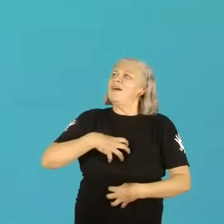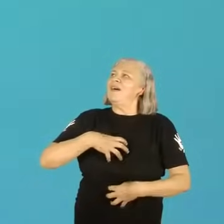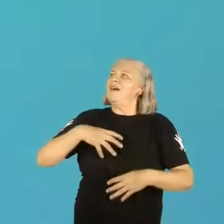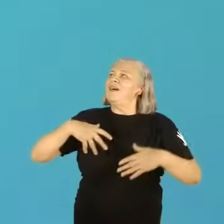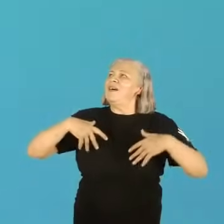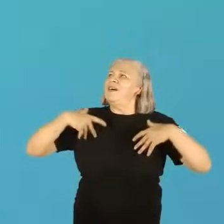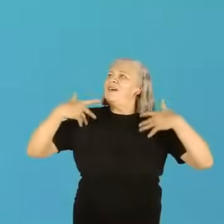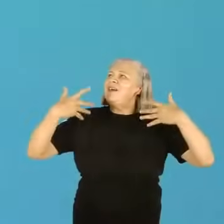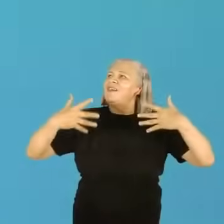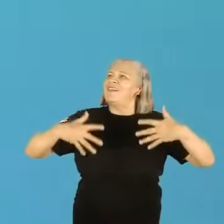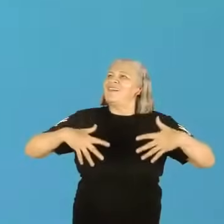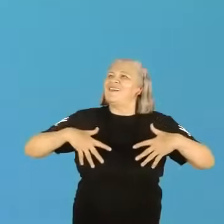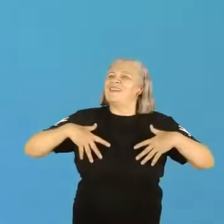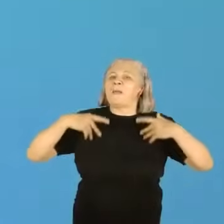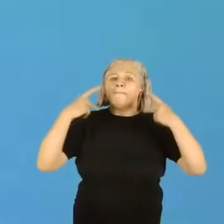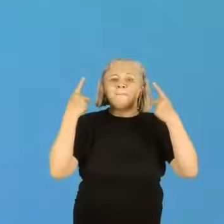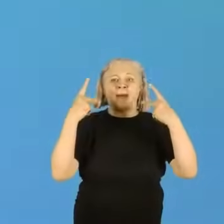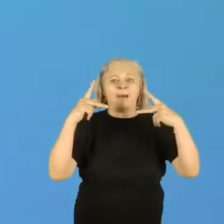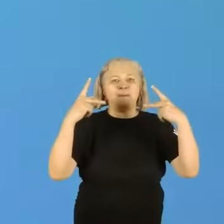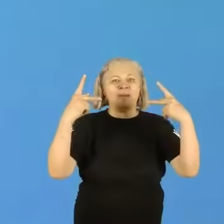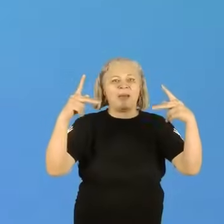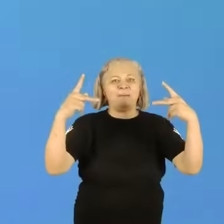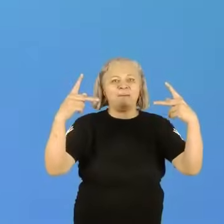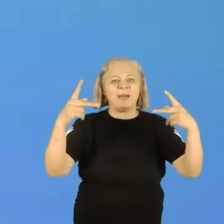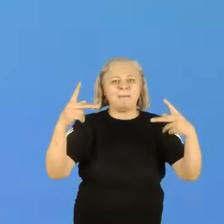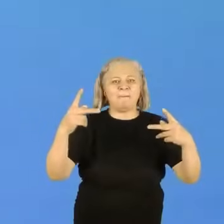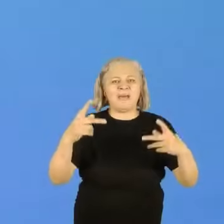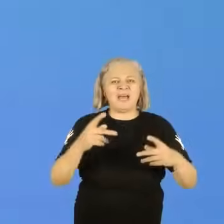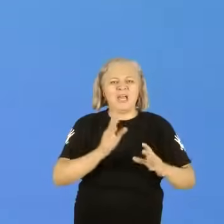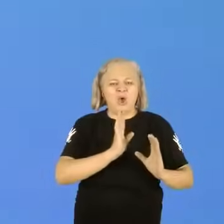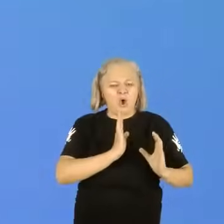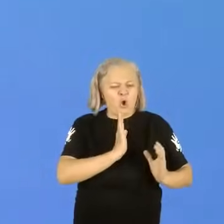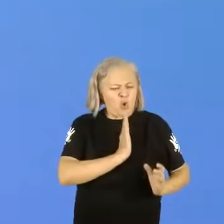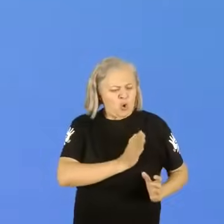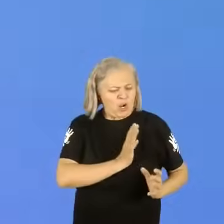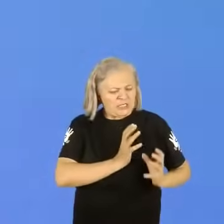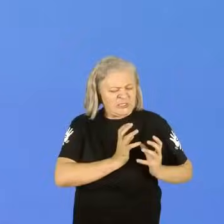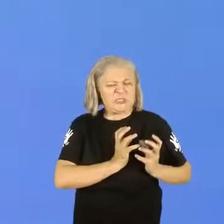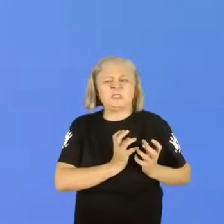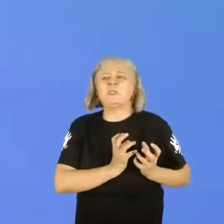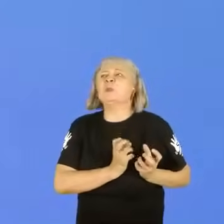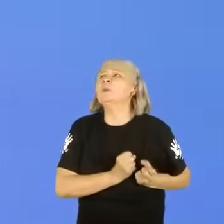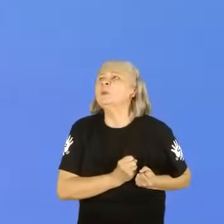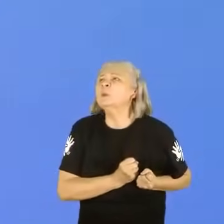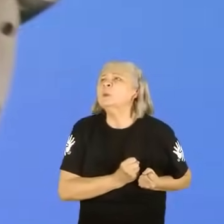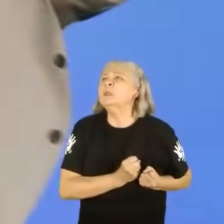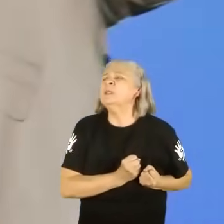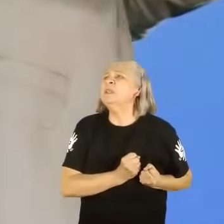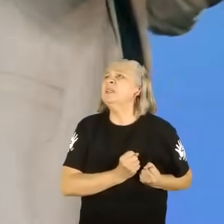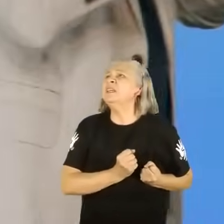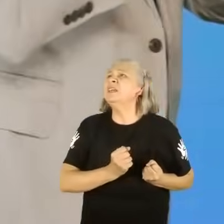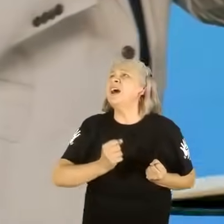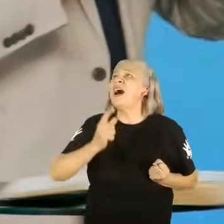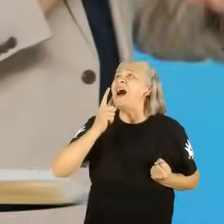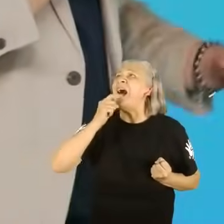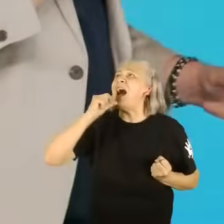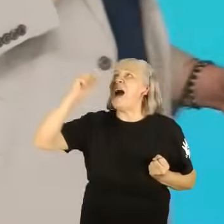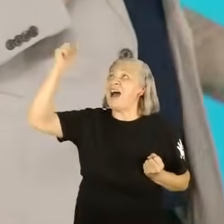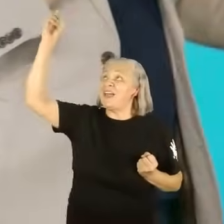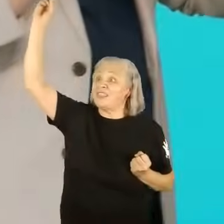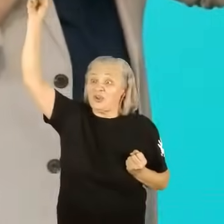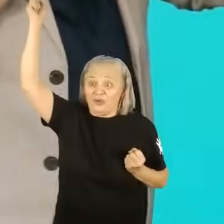cantada, e você chega com o teu coração seco e vem como rios de água brotando. Aí você sai